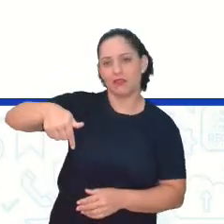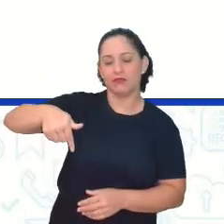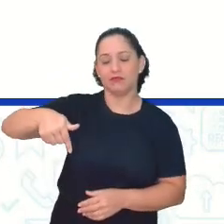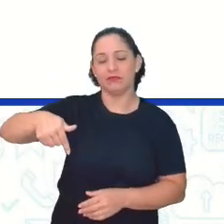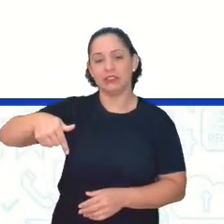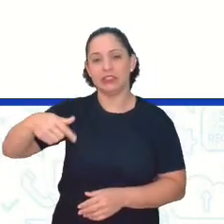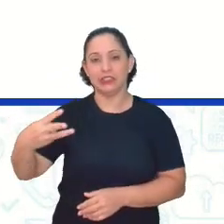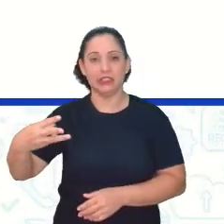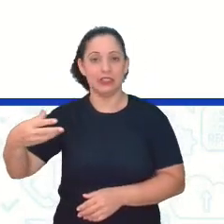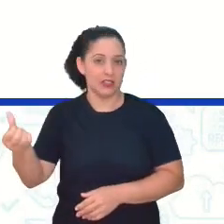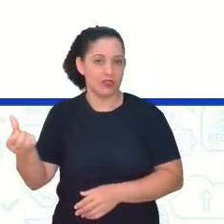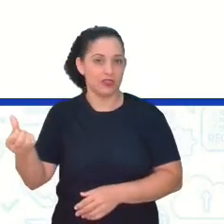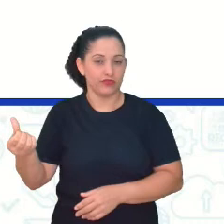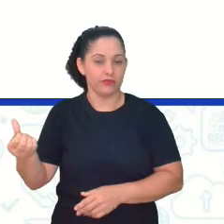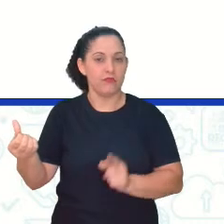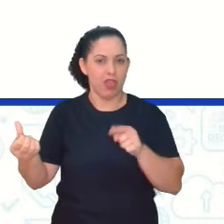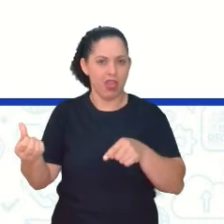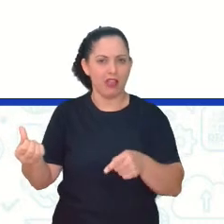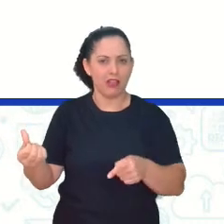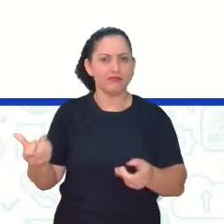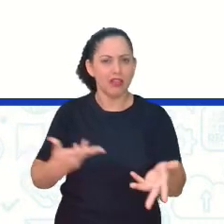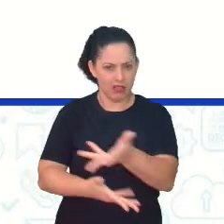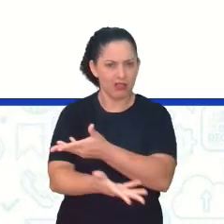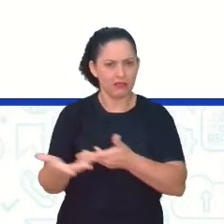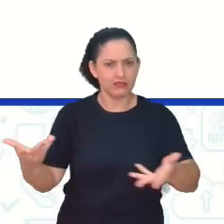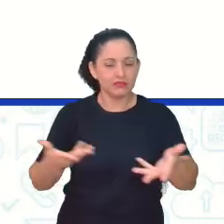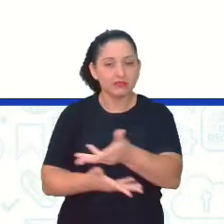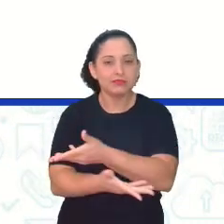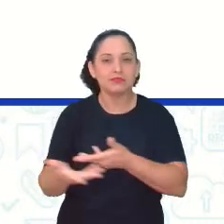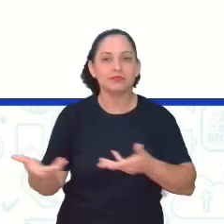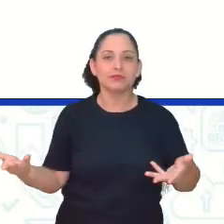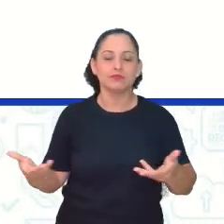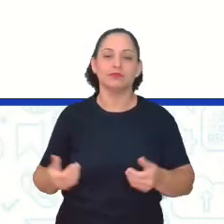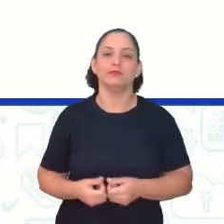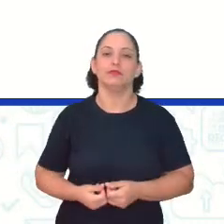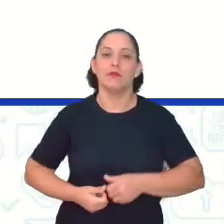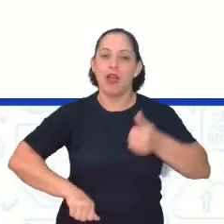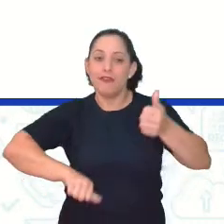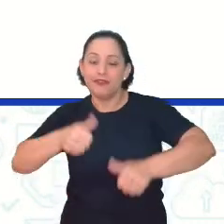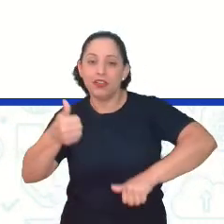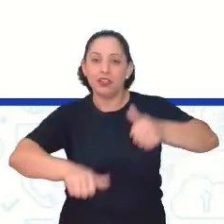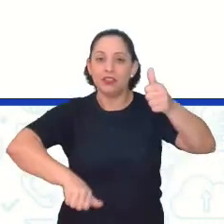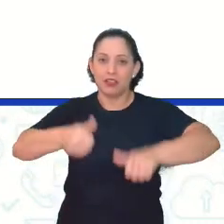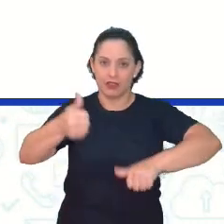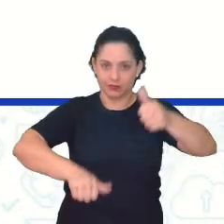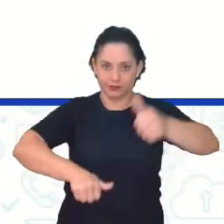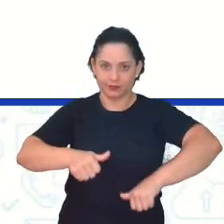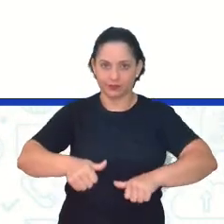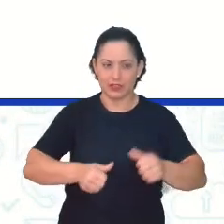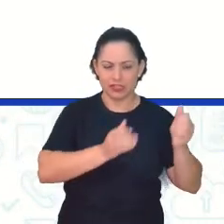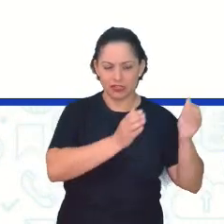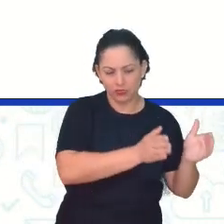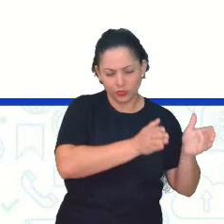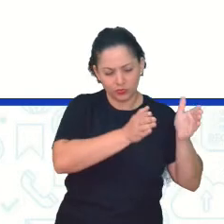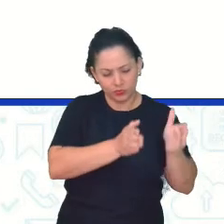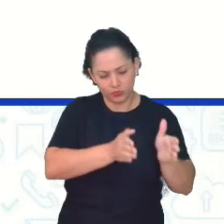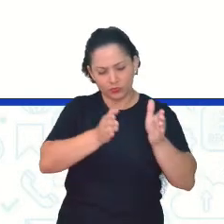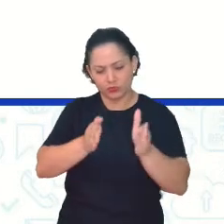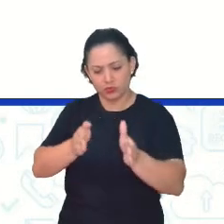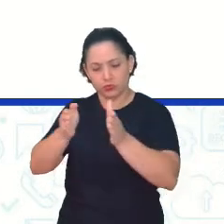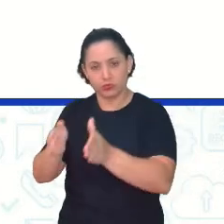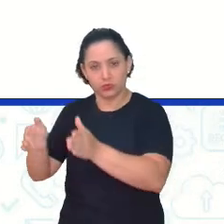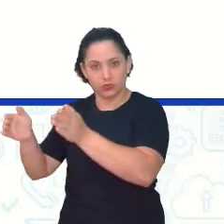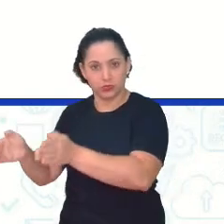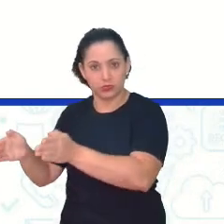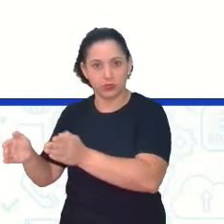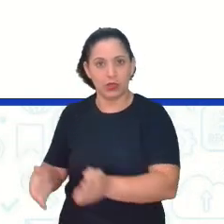e 36. Então pode notar que para a gente avaliar se essas sucessões aí de números